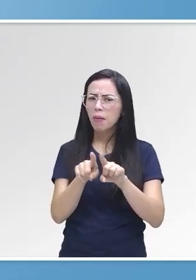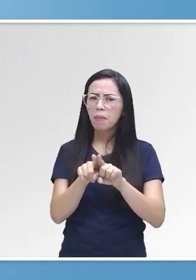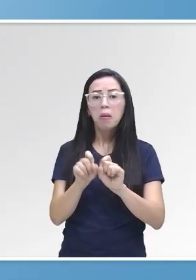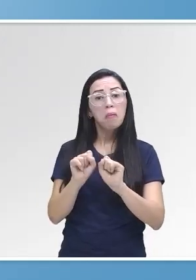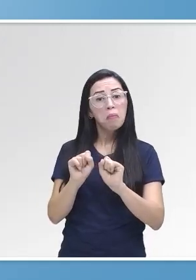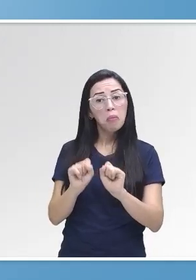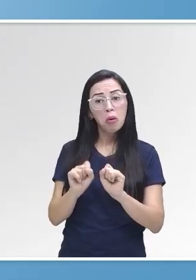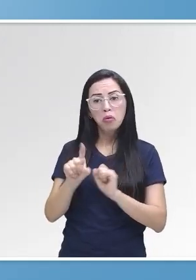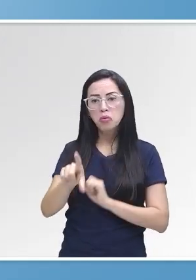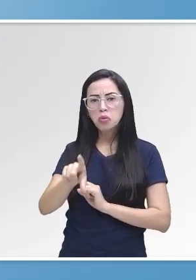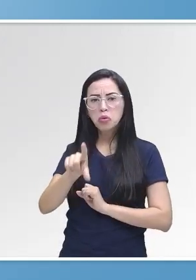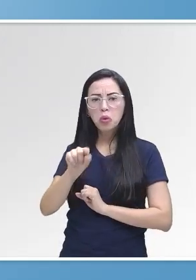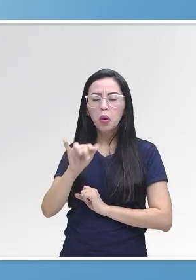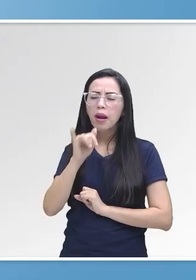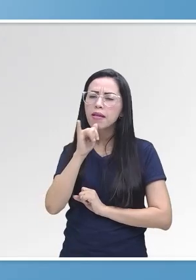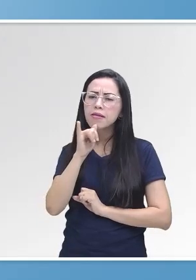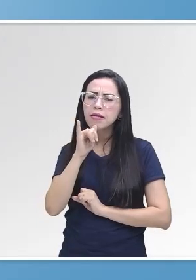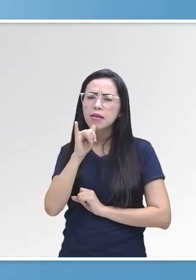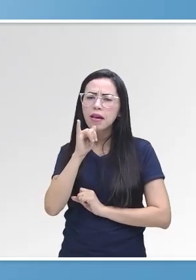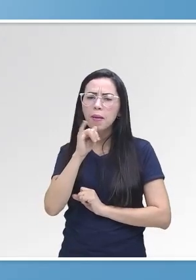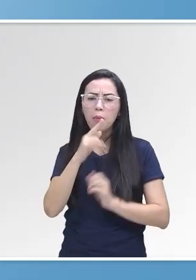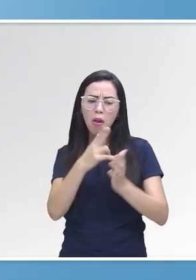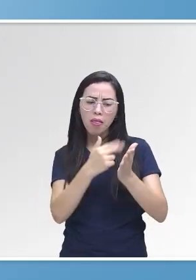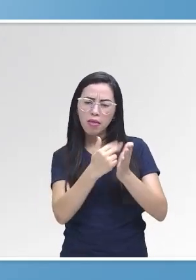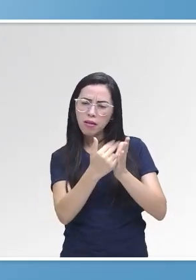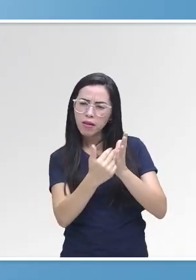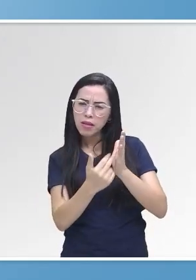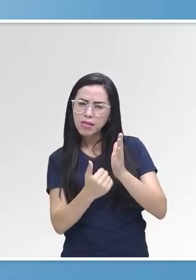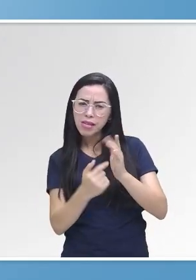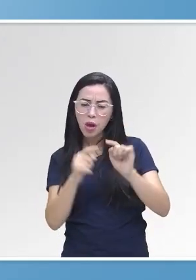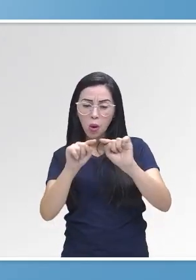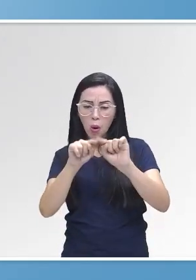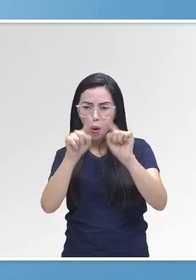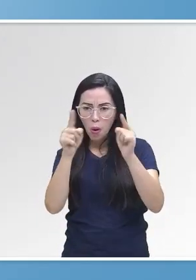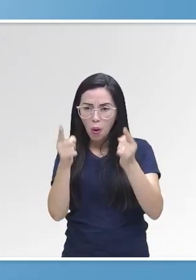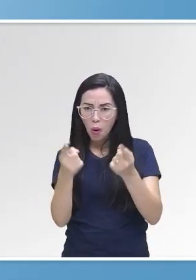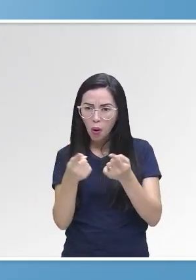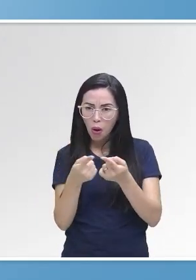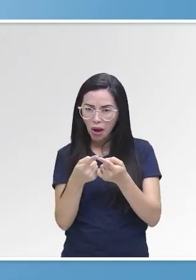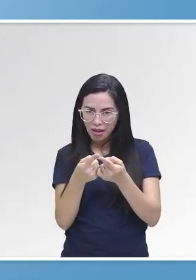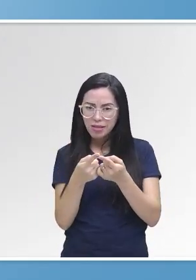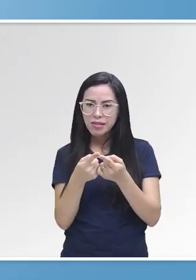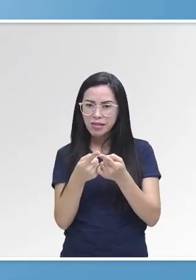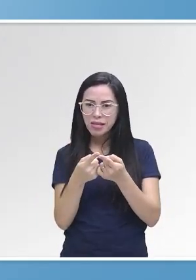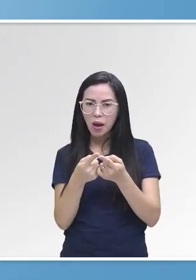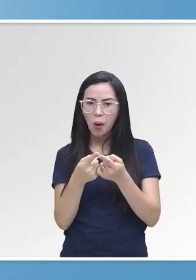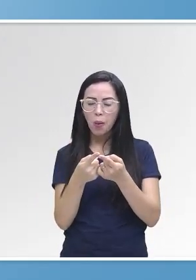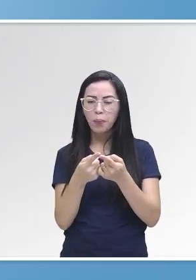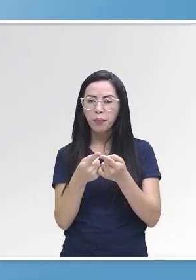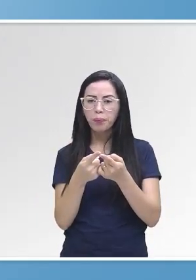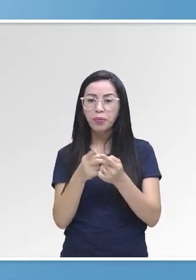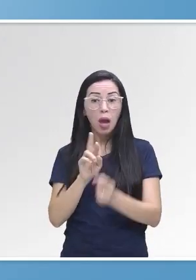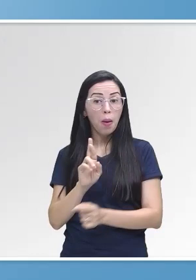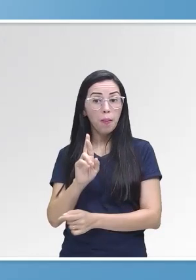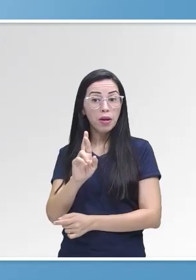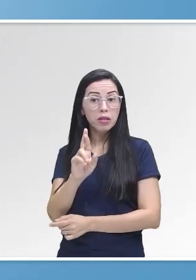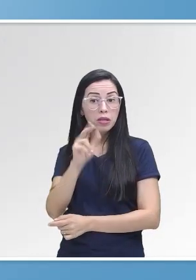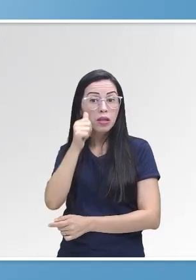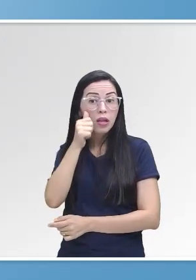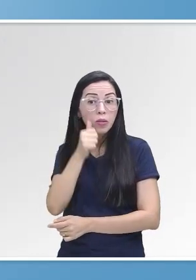coração faço cinco corações para representar as meninas eu